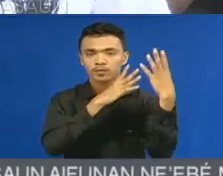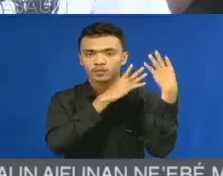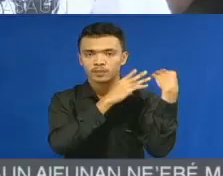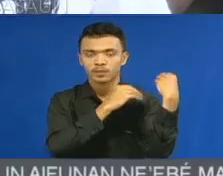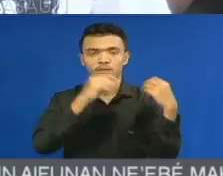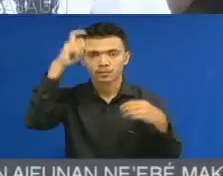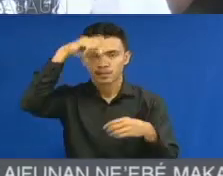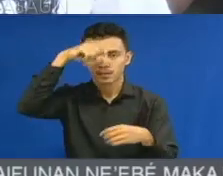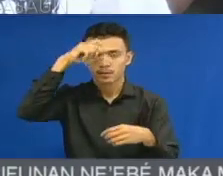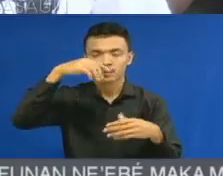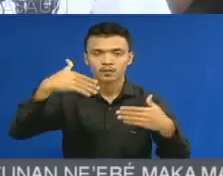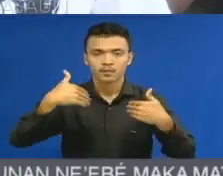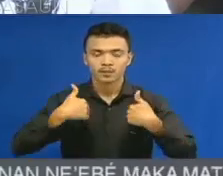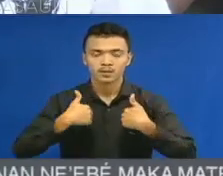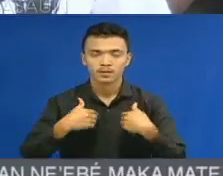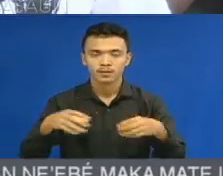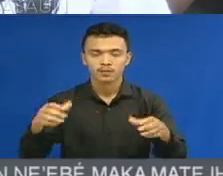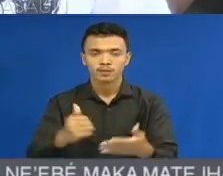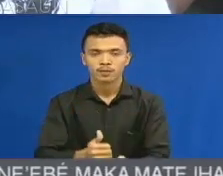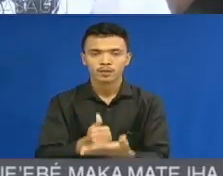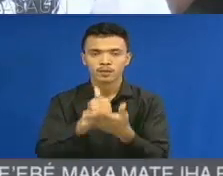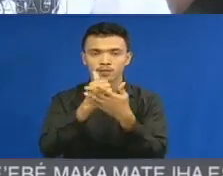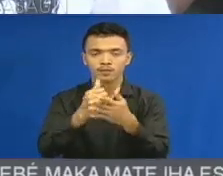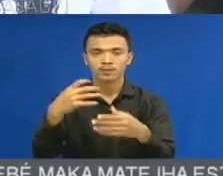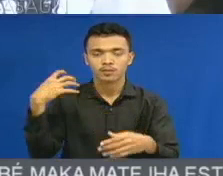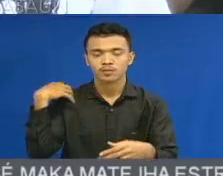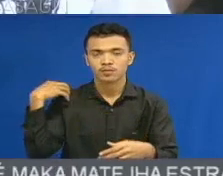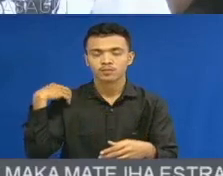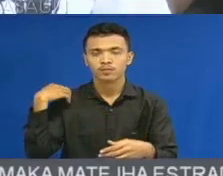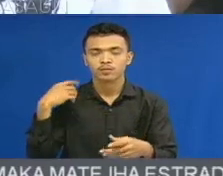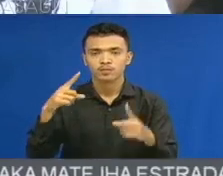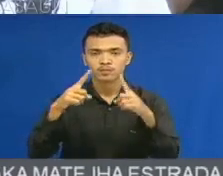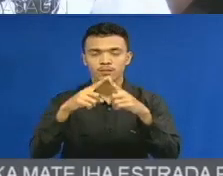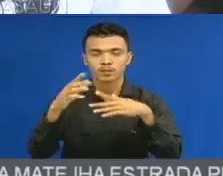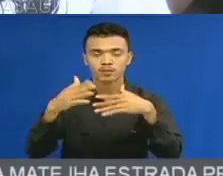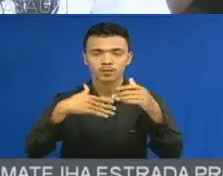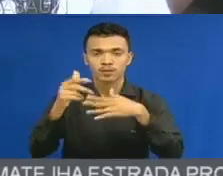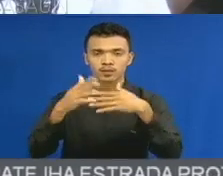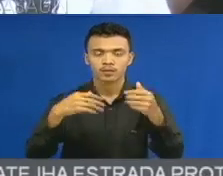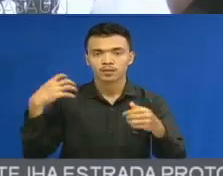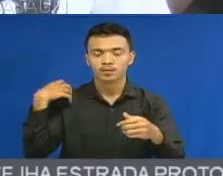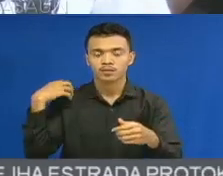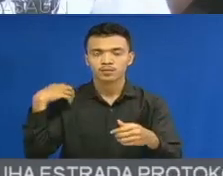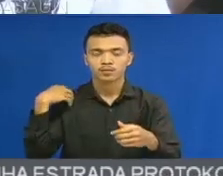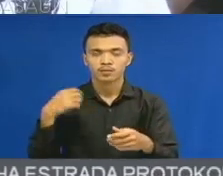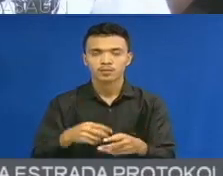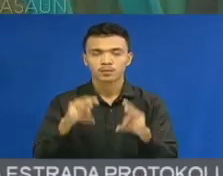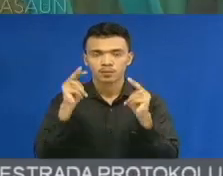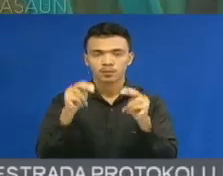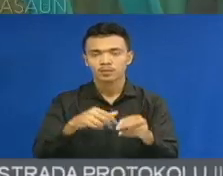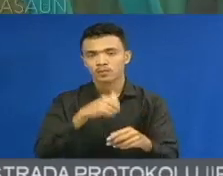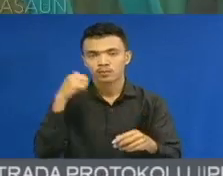meia, sem reserva, ato servir de ita ne instituição. Ba qualquer instituição, cor saída de ita, ne ita taga